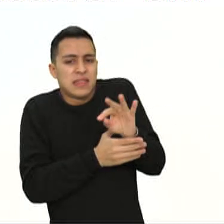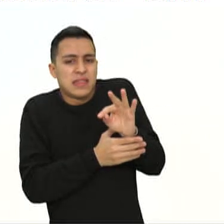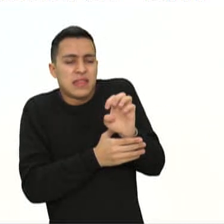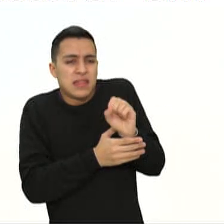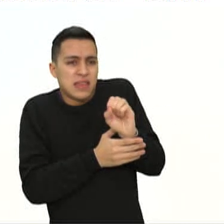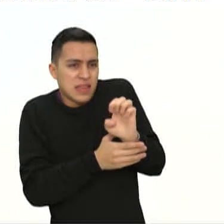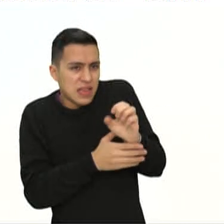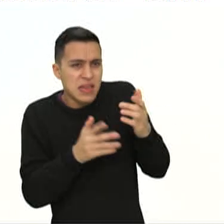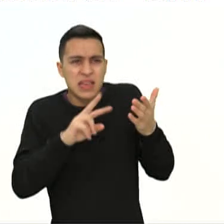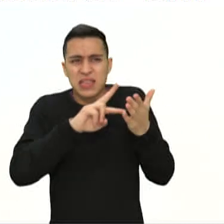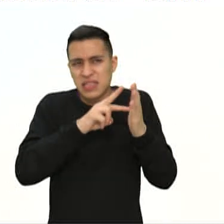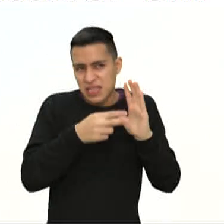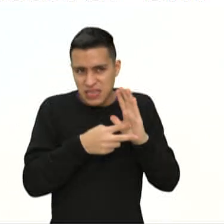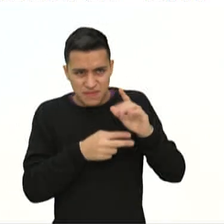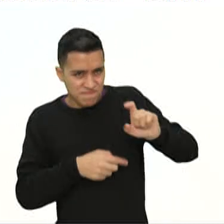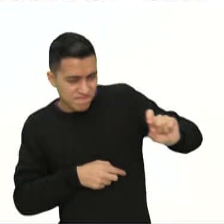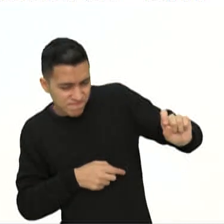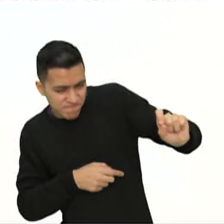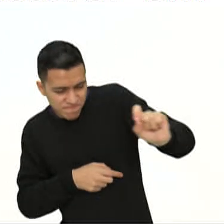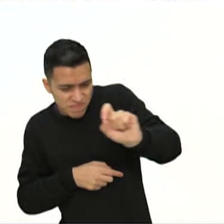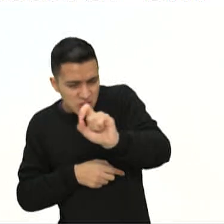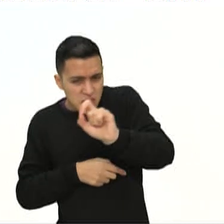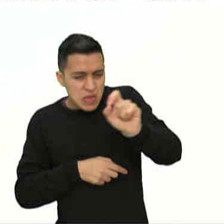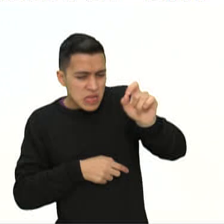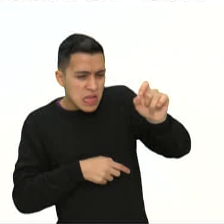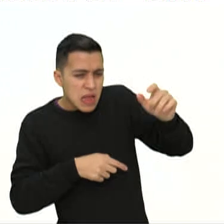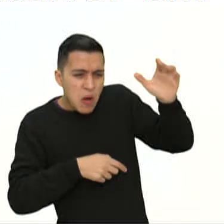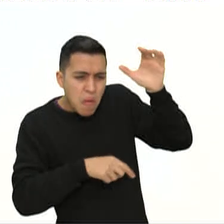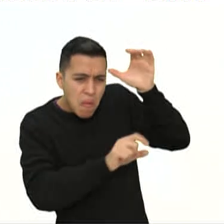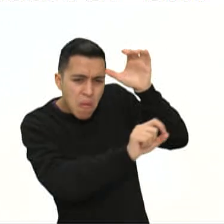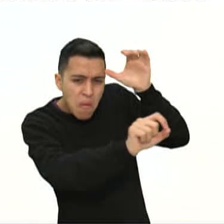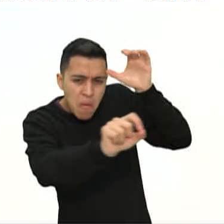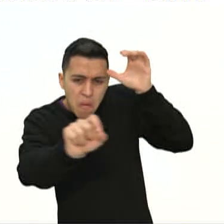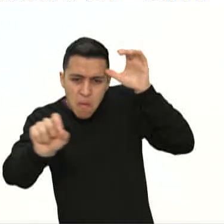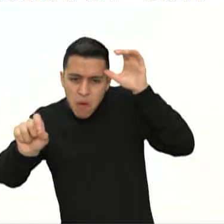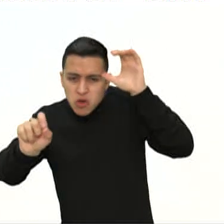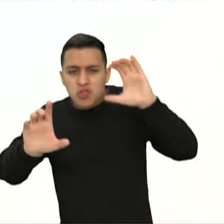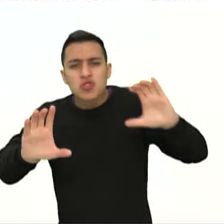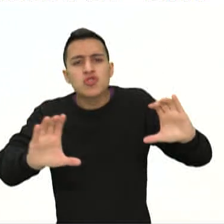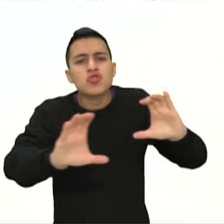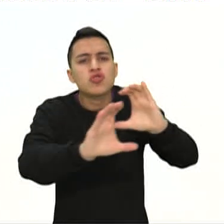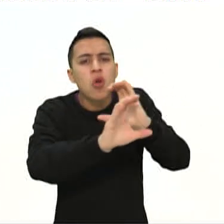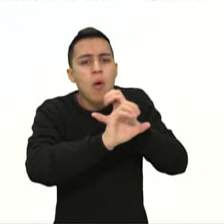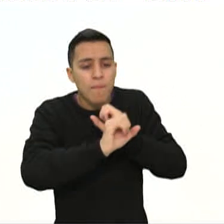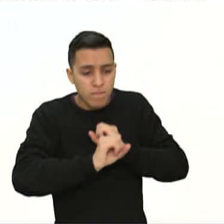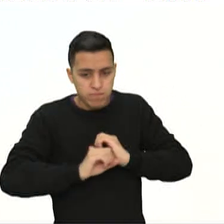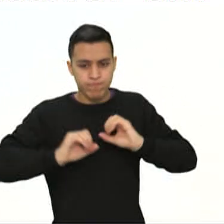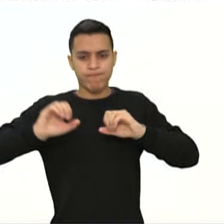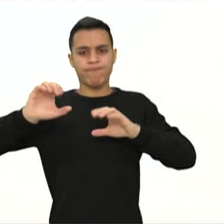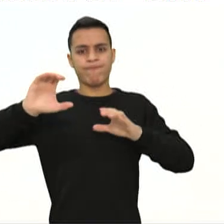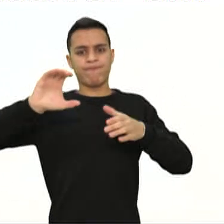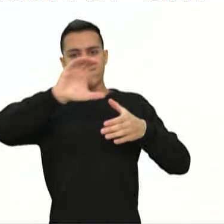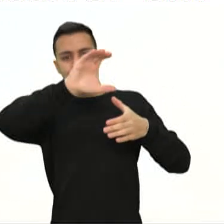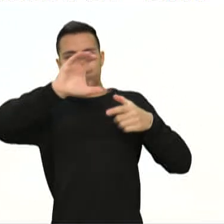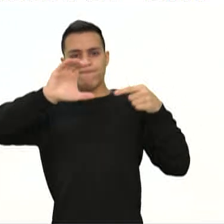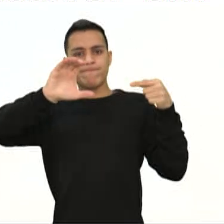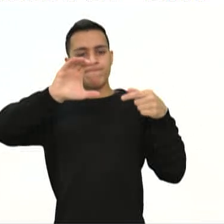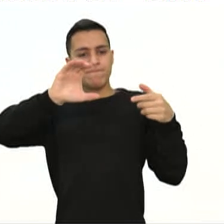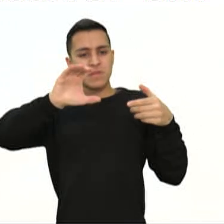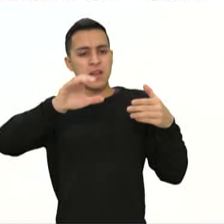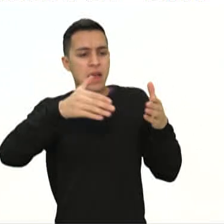dos espíritos individuais, subjetivos, que forma esse espírito objetivo, tá? Limitando